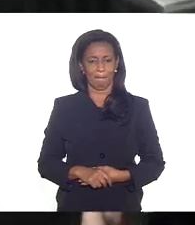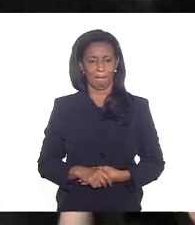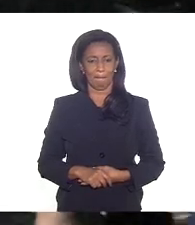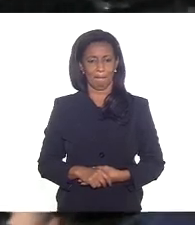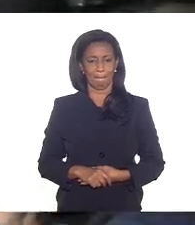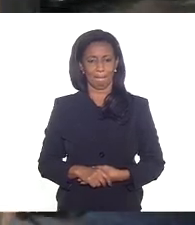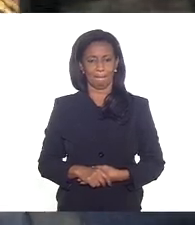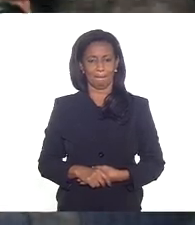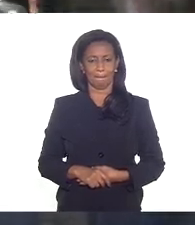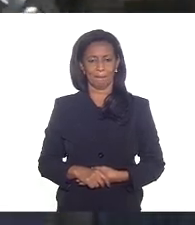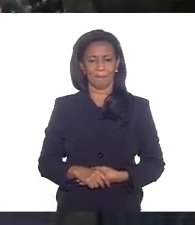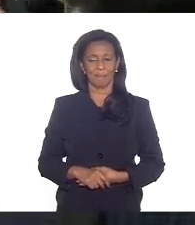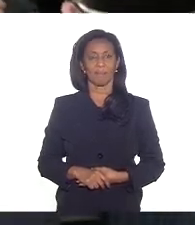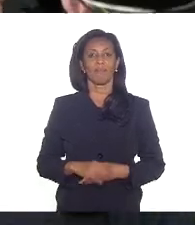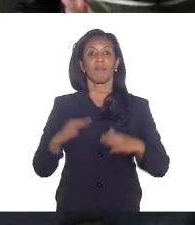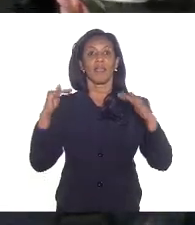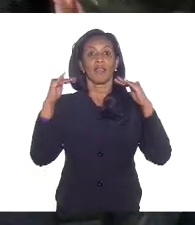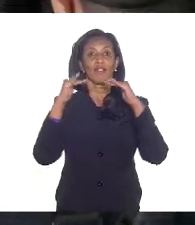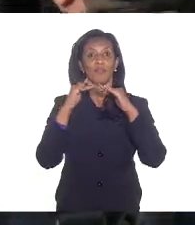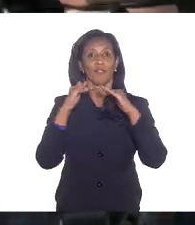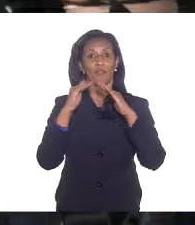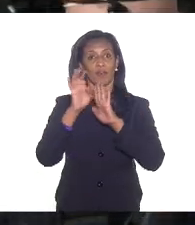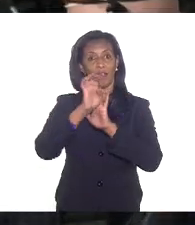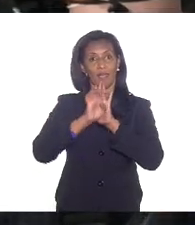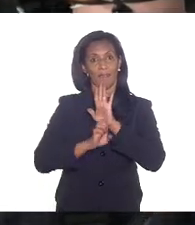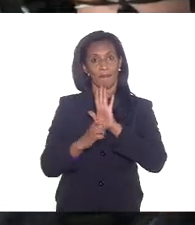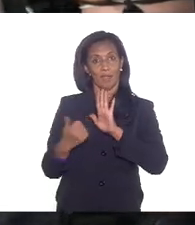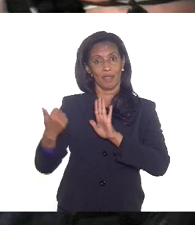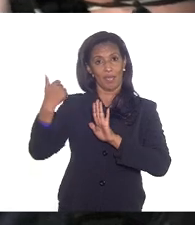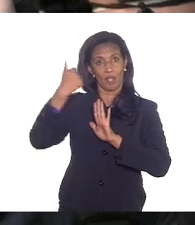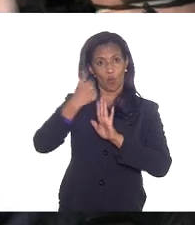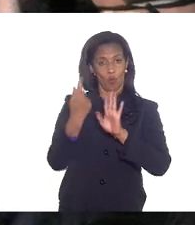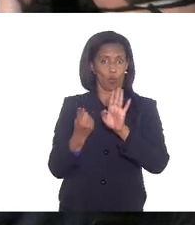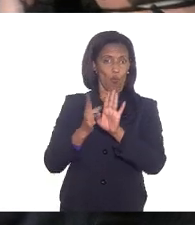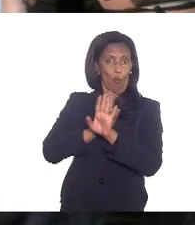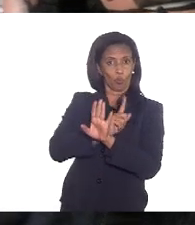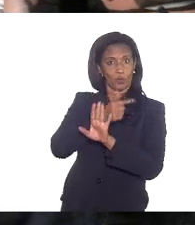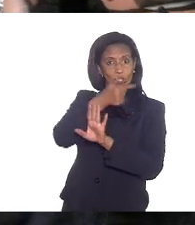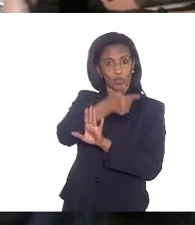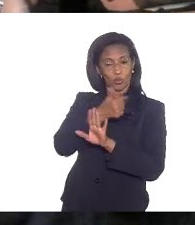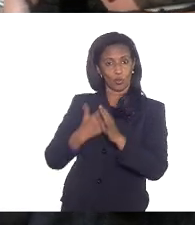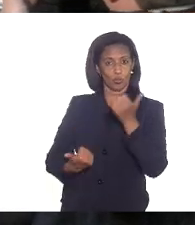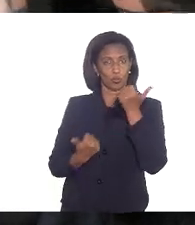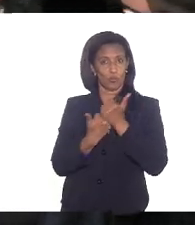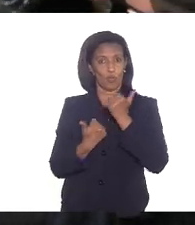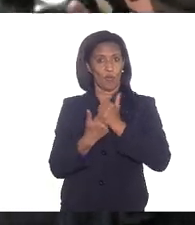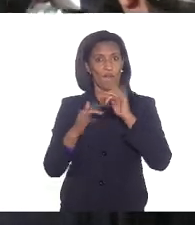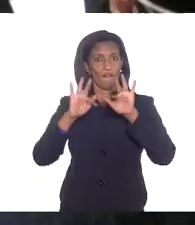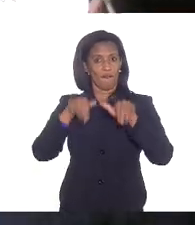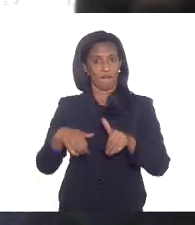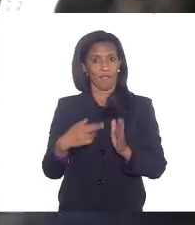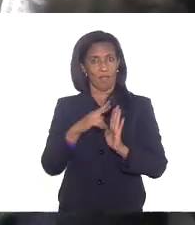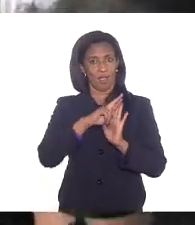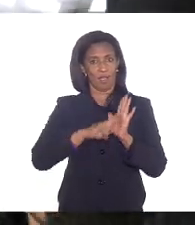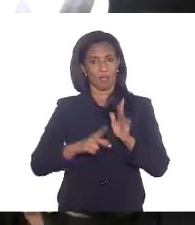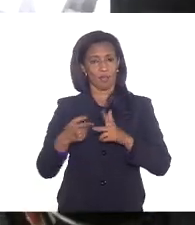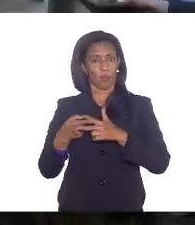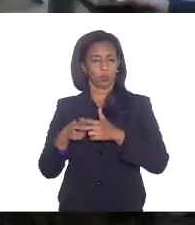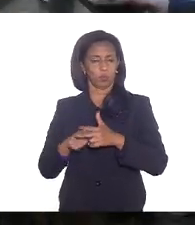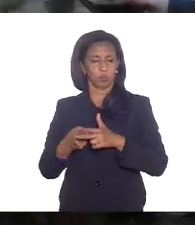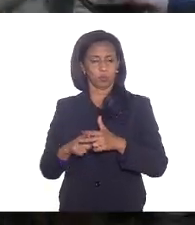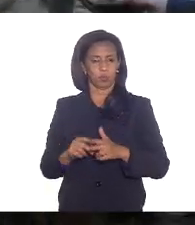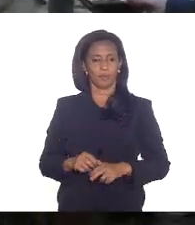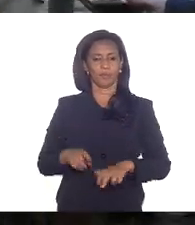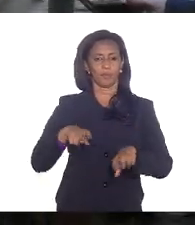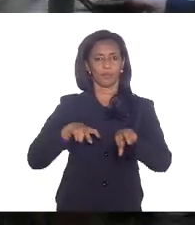o seu presente parecer é favorável emendar um contrário além da dois concluindo o substitutivo que não forma final de redação pela captação e